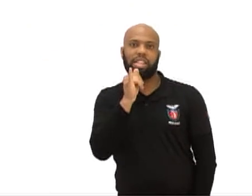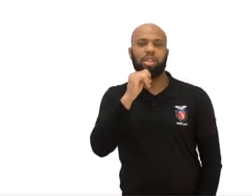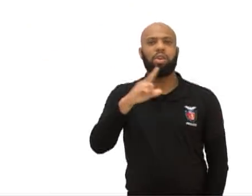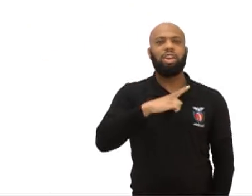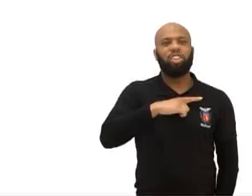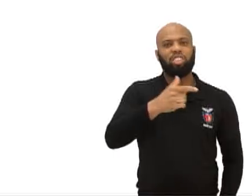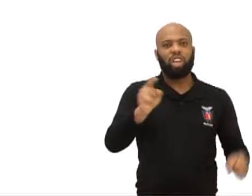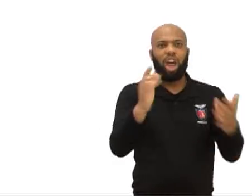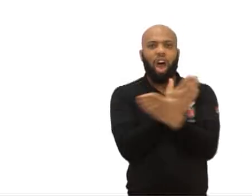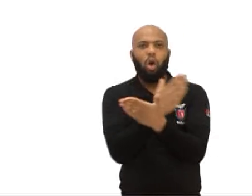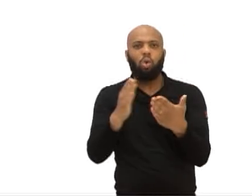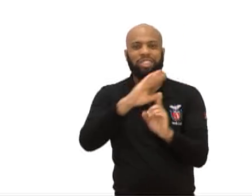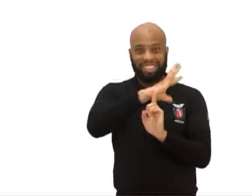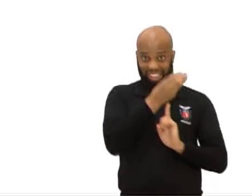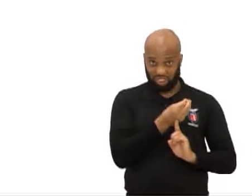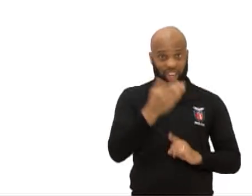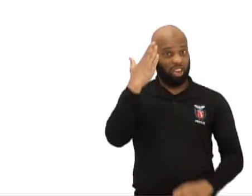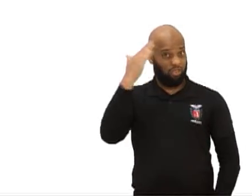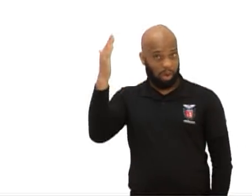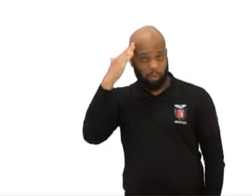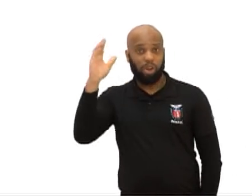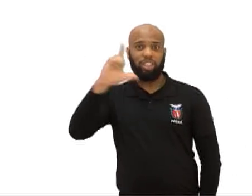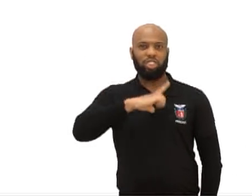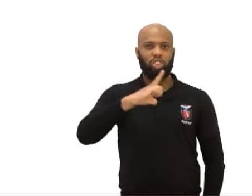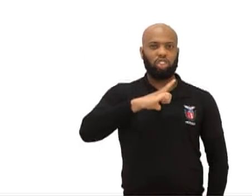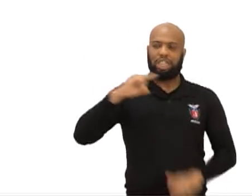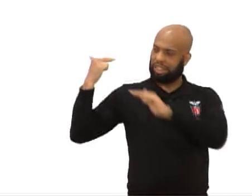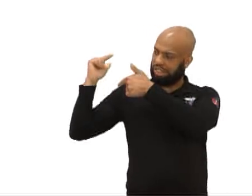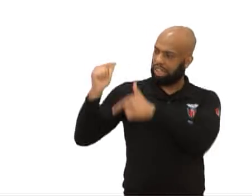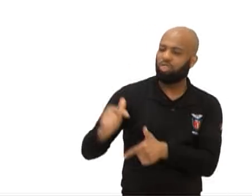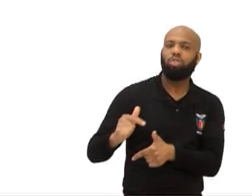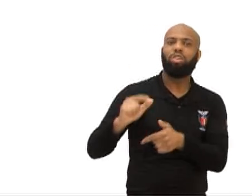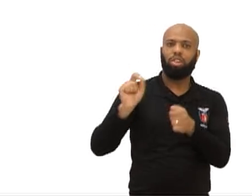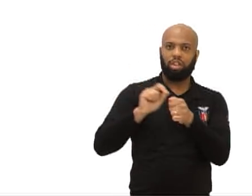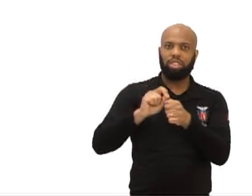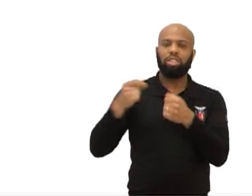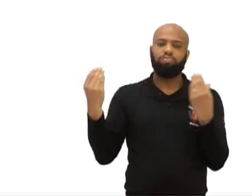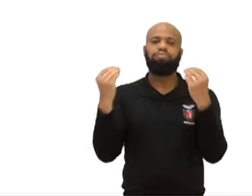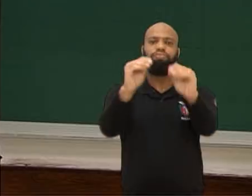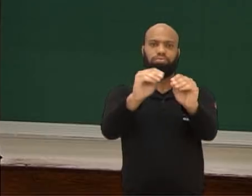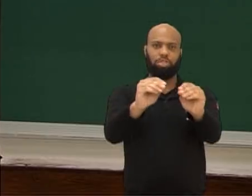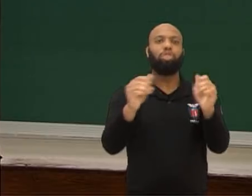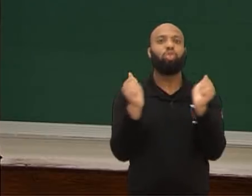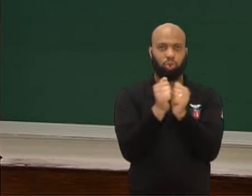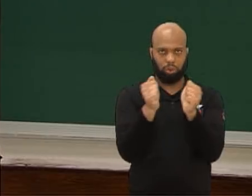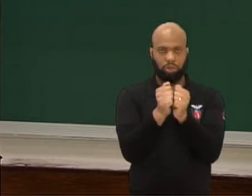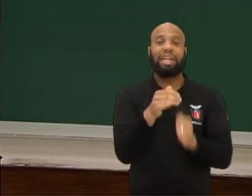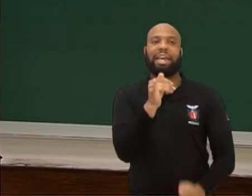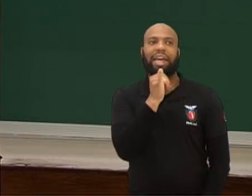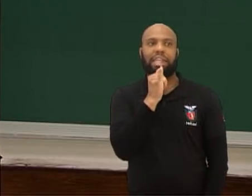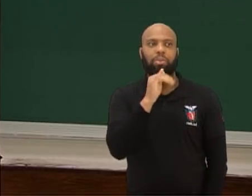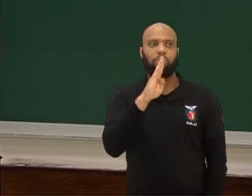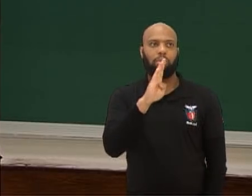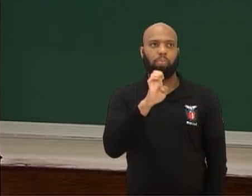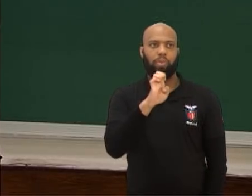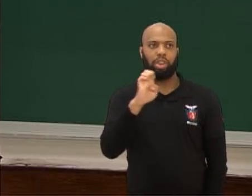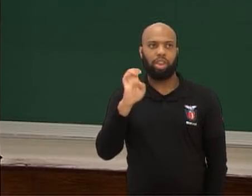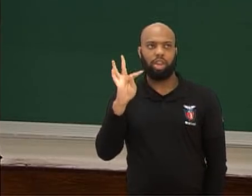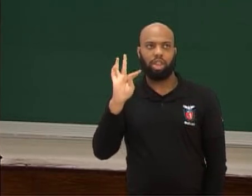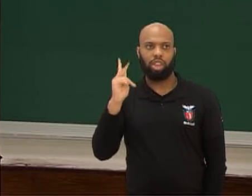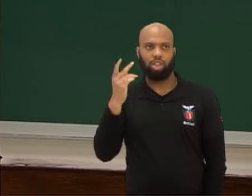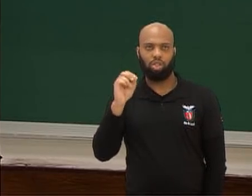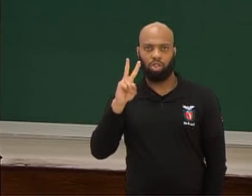Beethoven, Mozart, entre outros compositores eruditos. Ou seja, principalmente naquele momento que eles